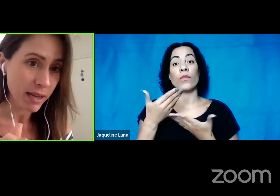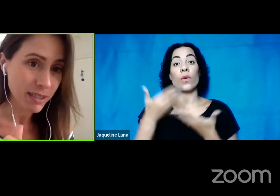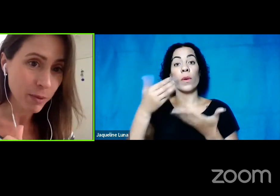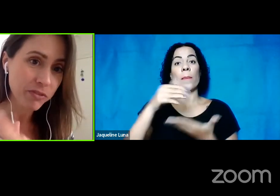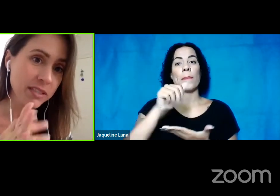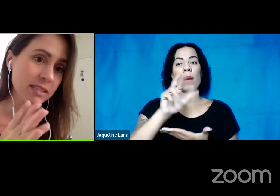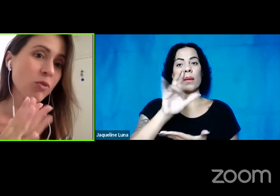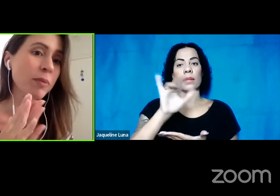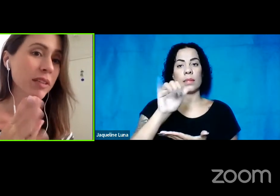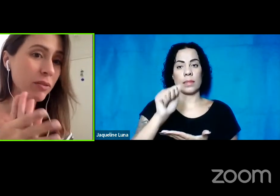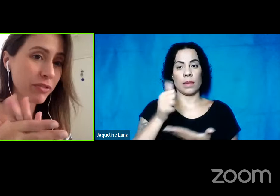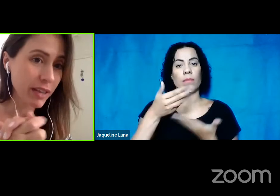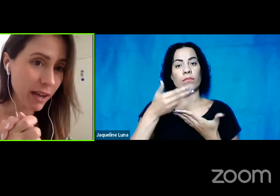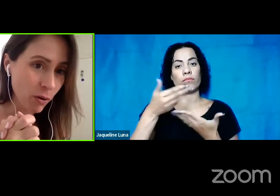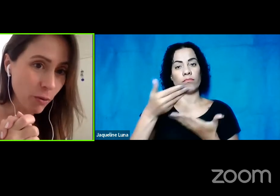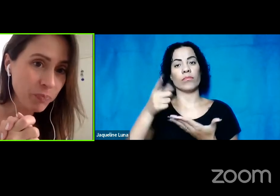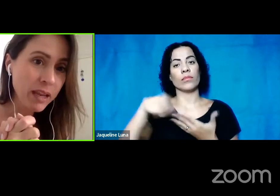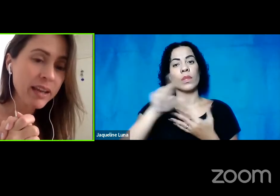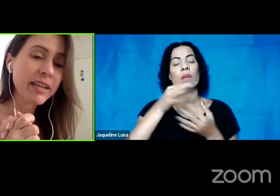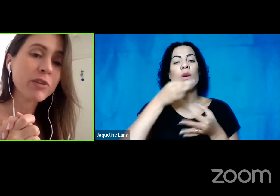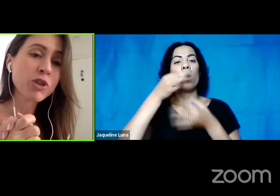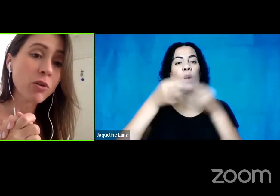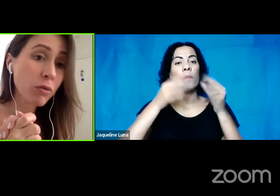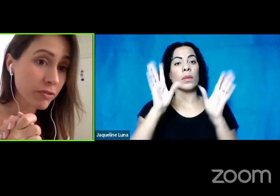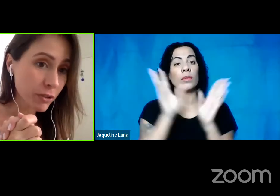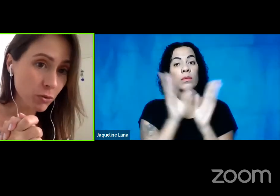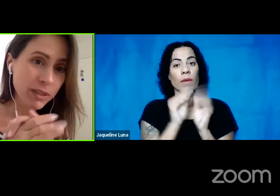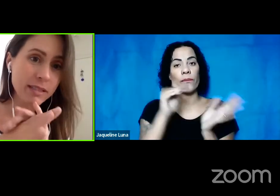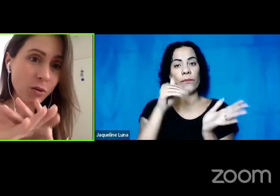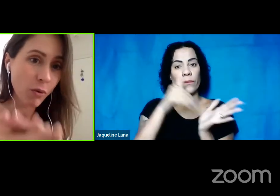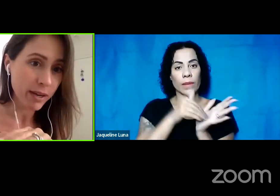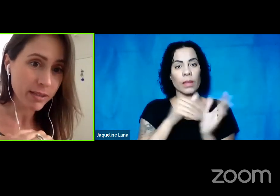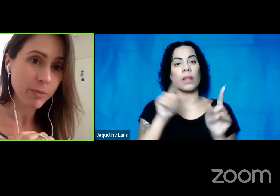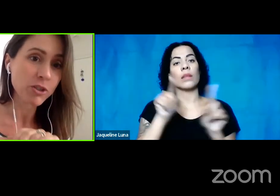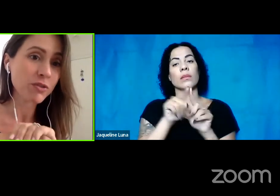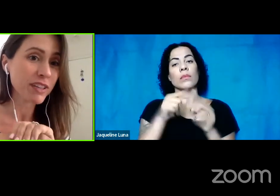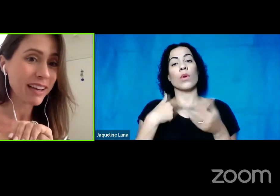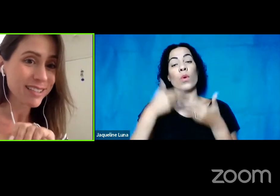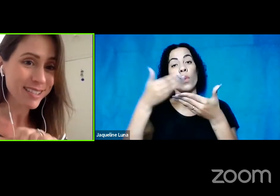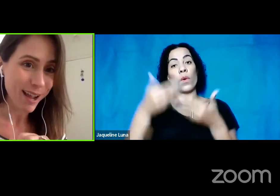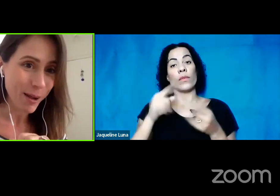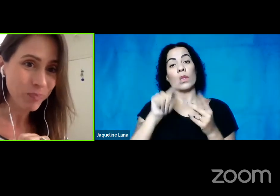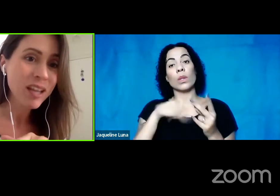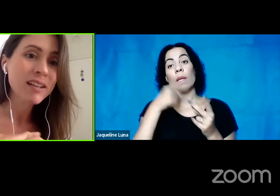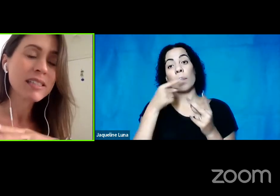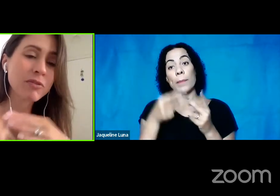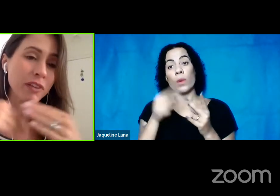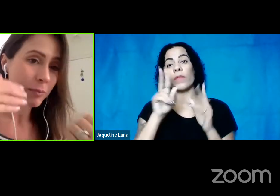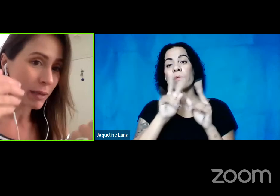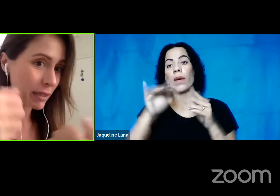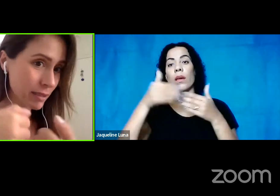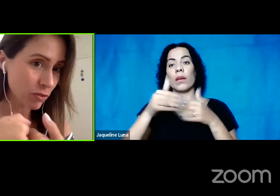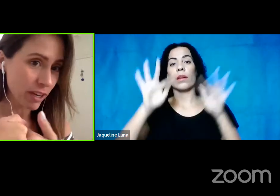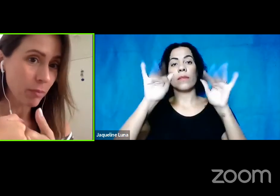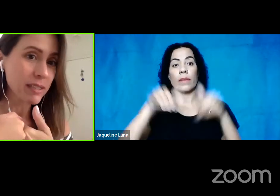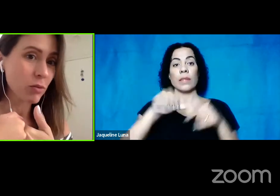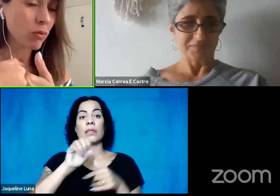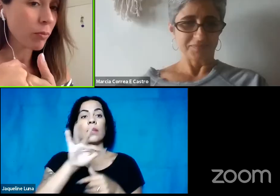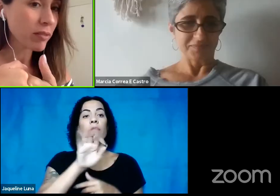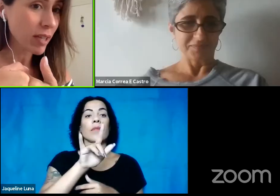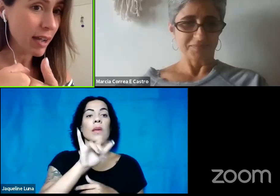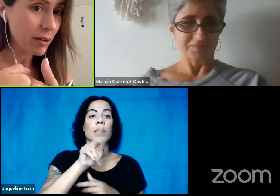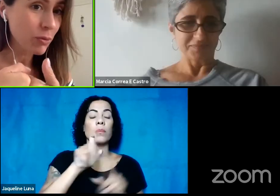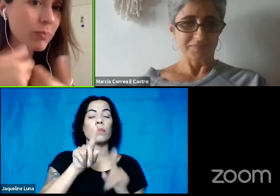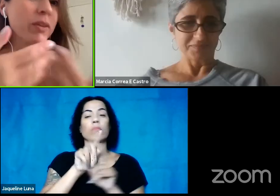gentileza, Márcia, para fazer seu comentário final. E aí eu já convido, na sequência, para a gente finalizar, se Felipe e Elisa tiverem mais